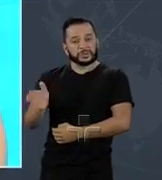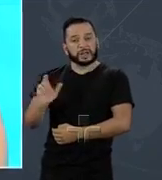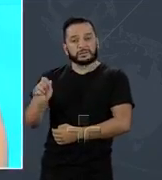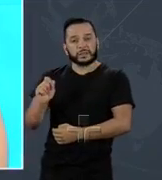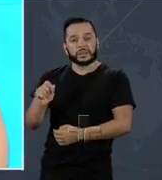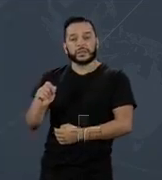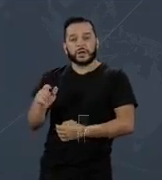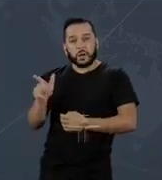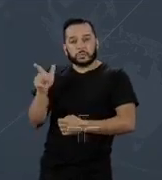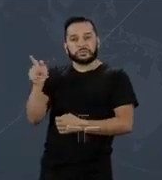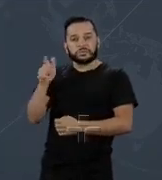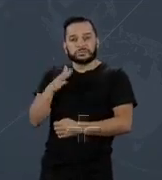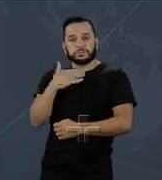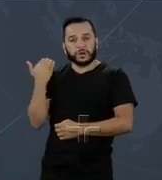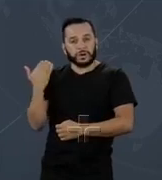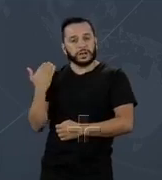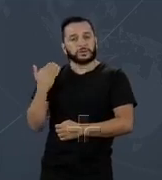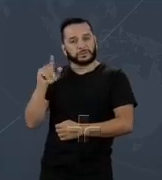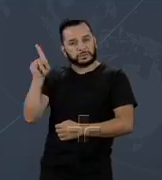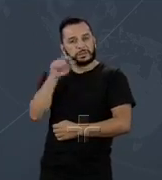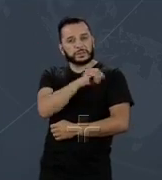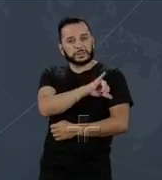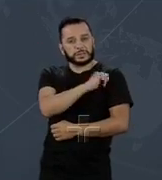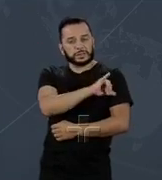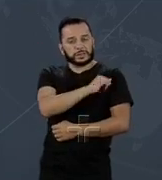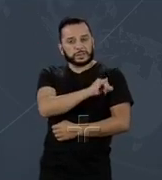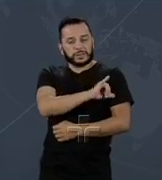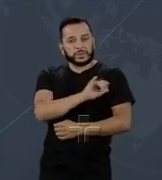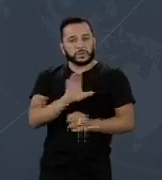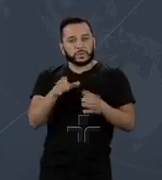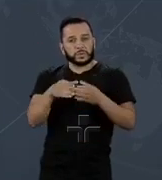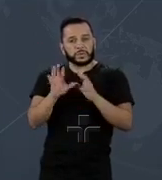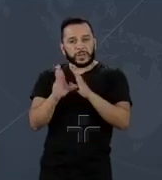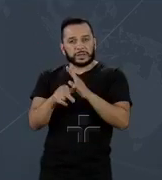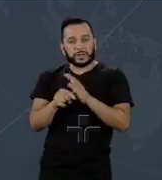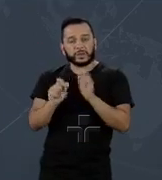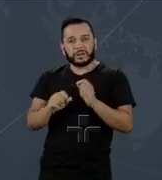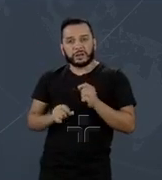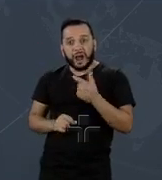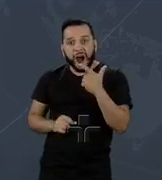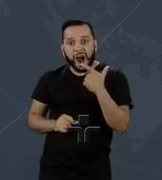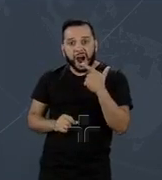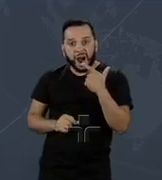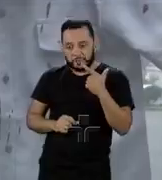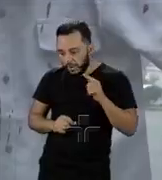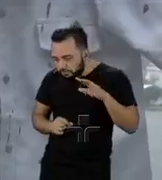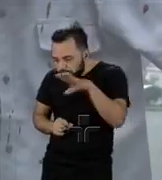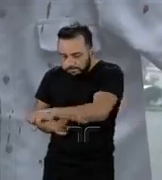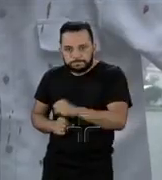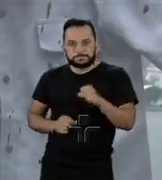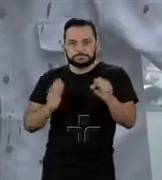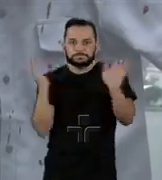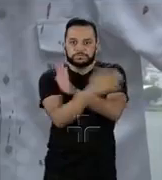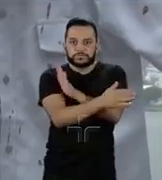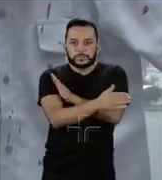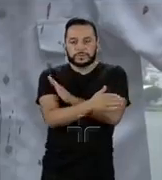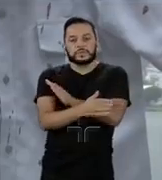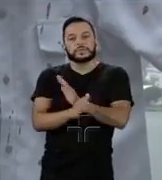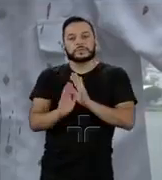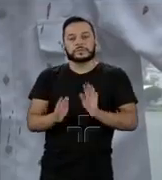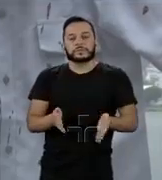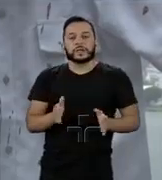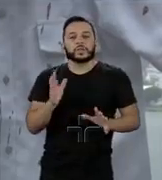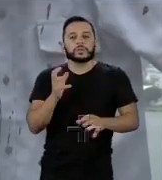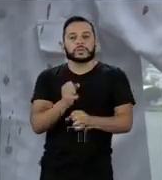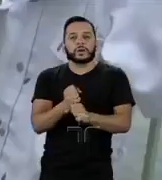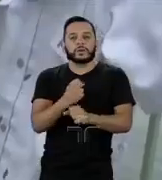reagir a um assalto na Zona Oeste. Os criminosos levaram a arma do soldado que estava de folga. Jean é o